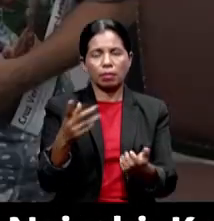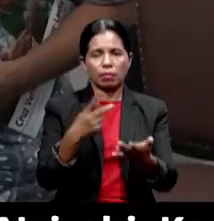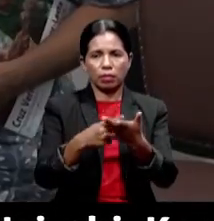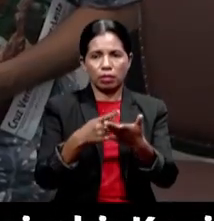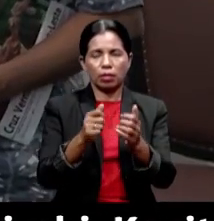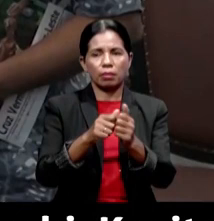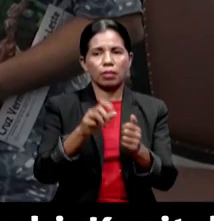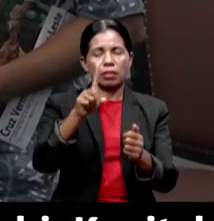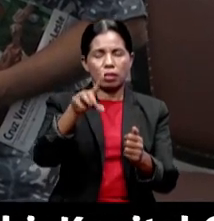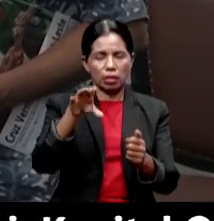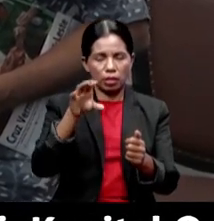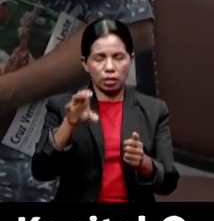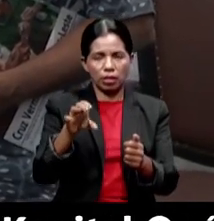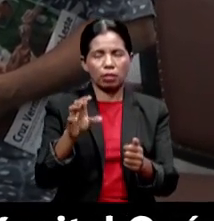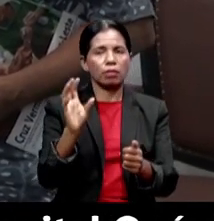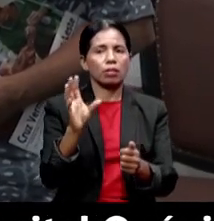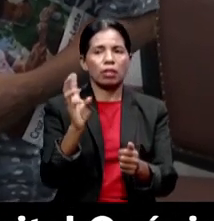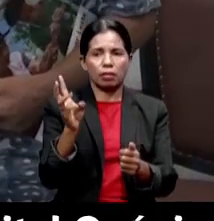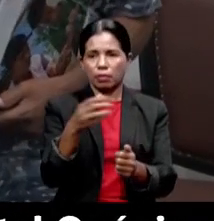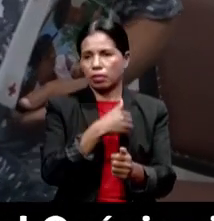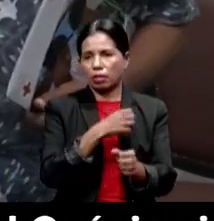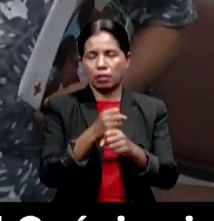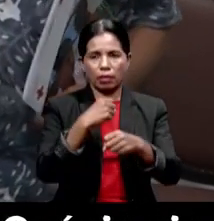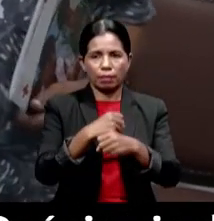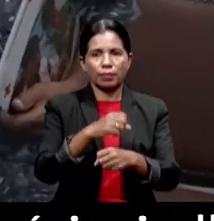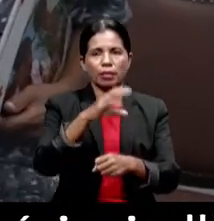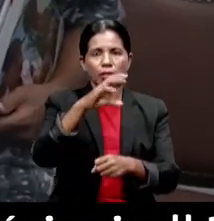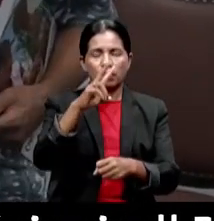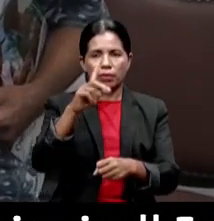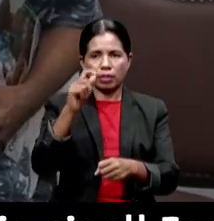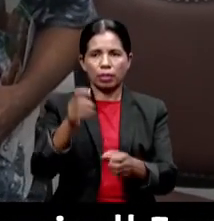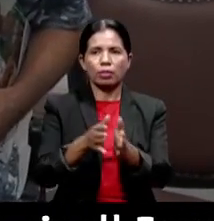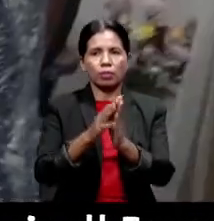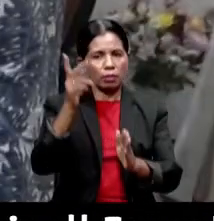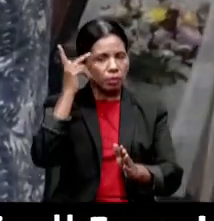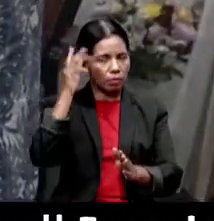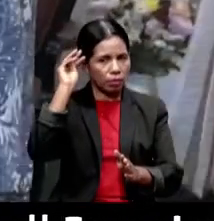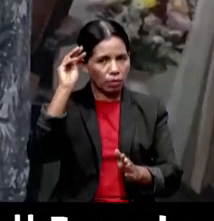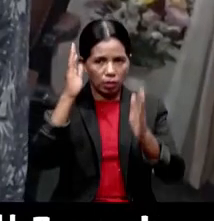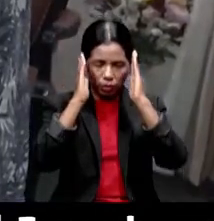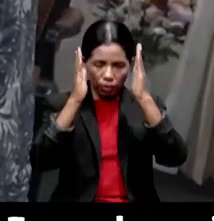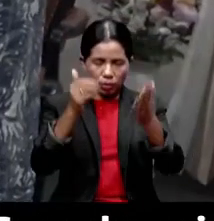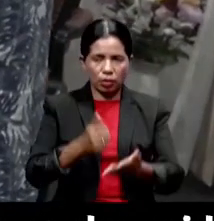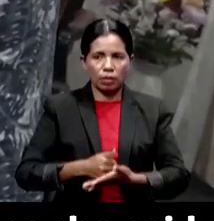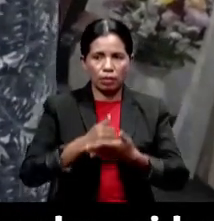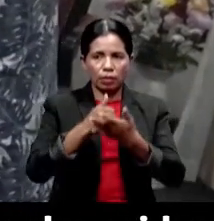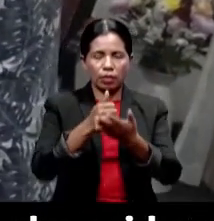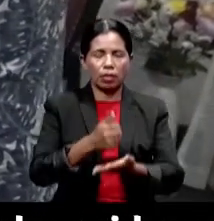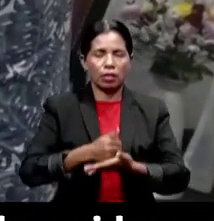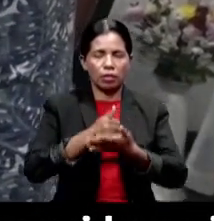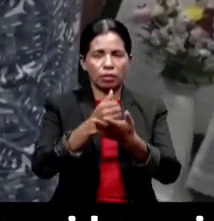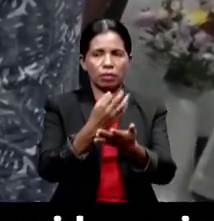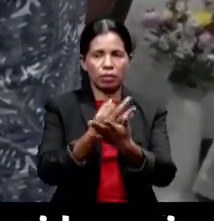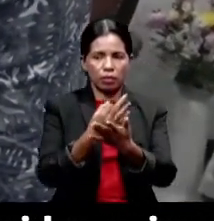a torcida nem nulo, se dá o calau. Nune Cruz Vermelha Russo, primeiro-ministro, a tu bele tal atenção, onde apoio